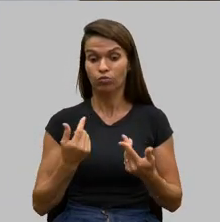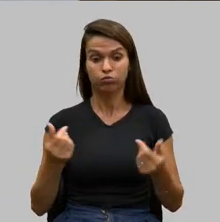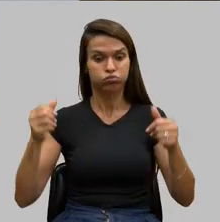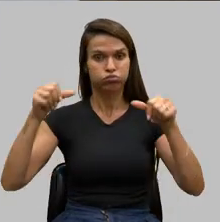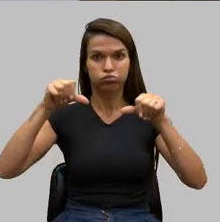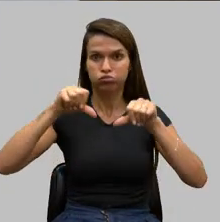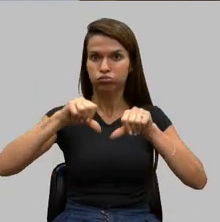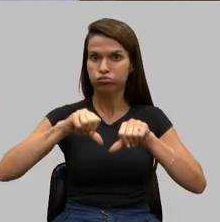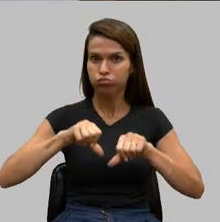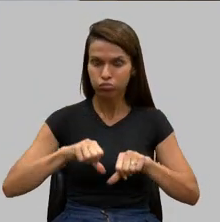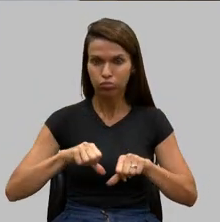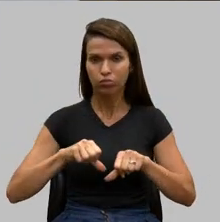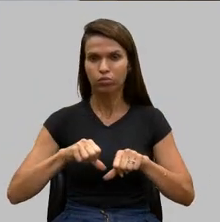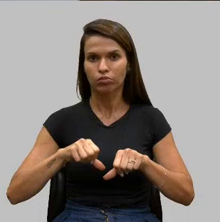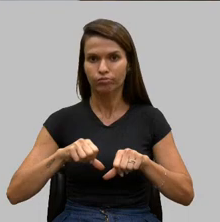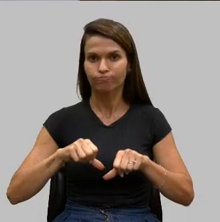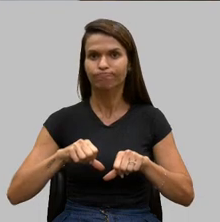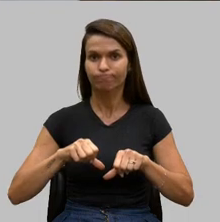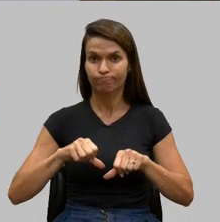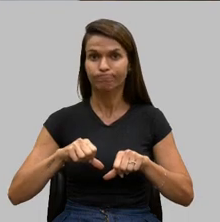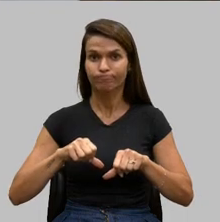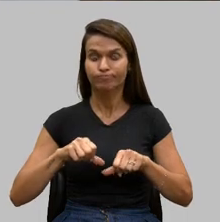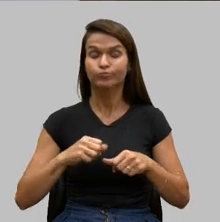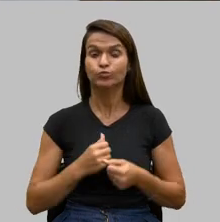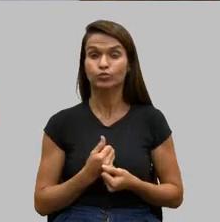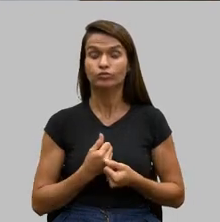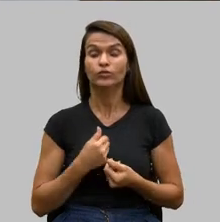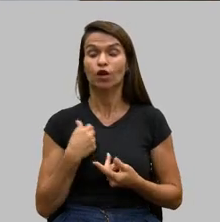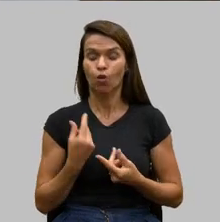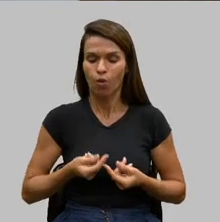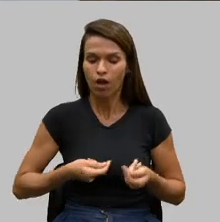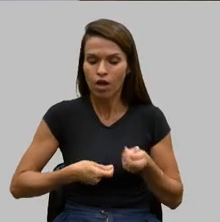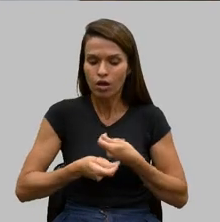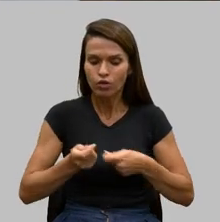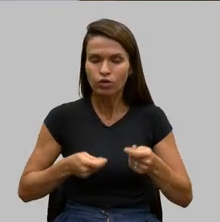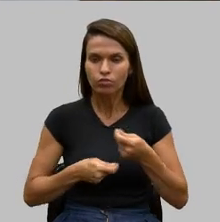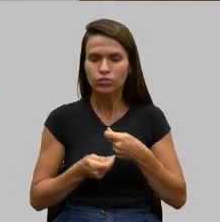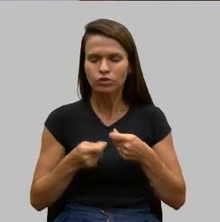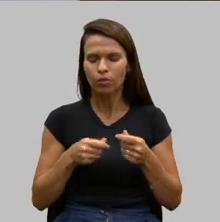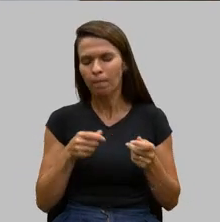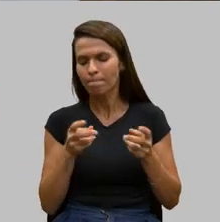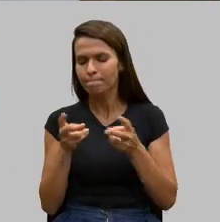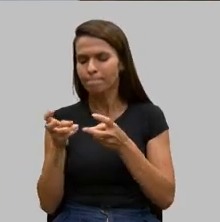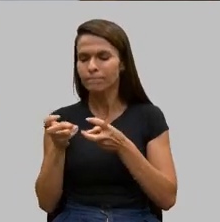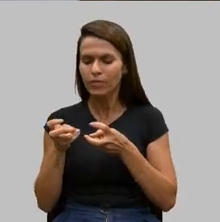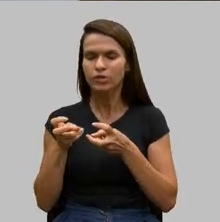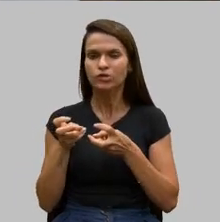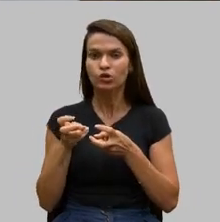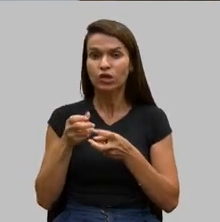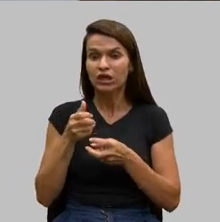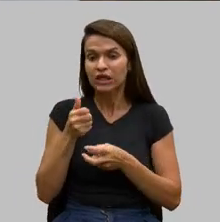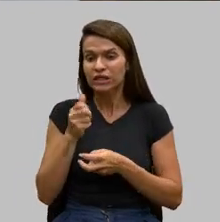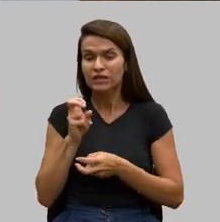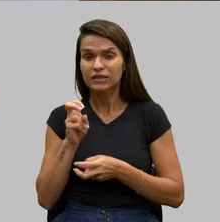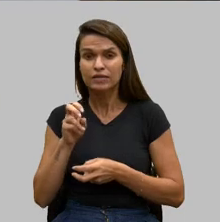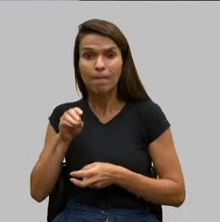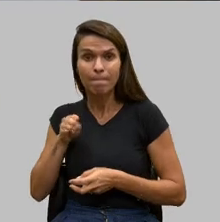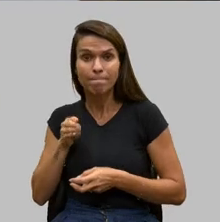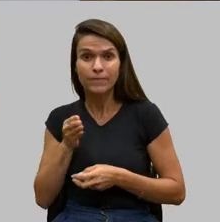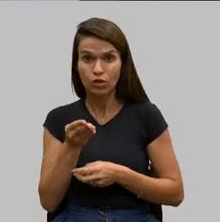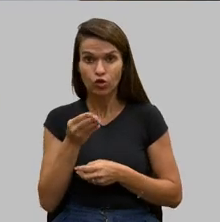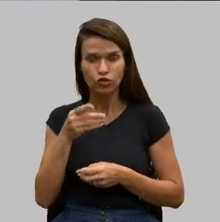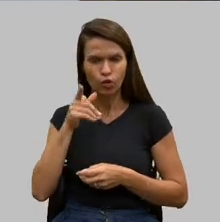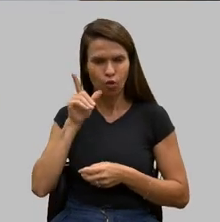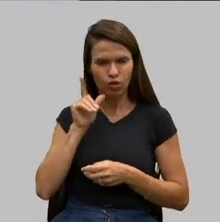mais a situação Então como economista Quando eu olho de um lado 15 bilhões ontem foi falado